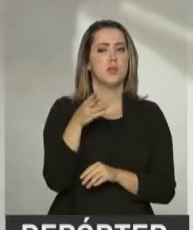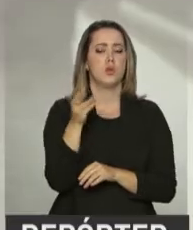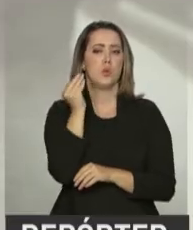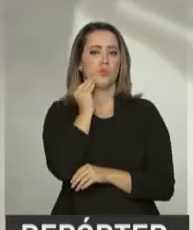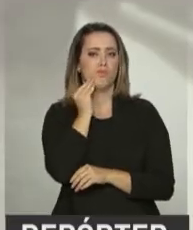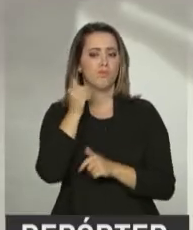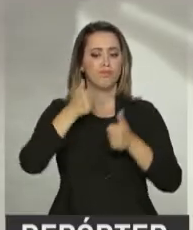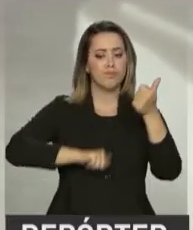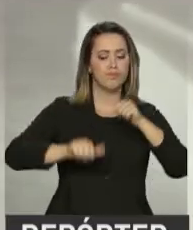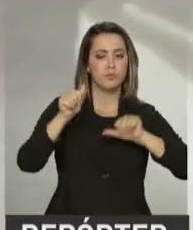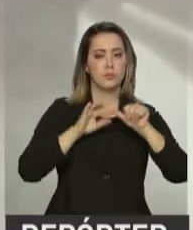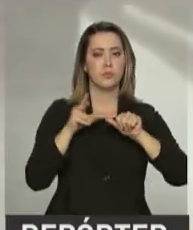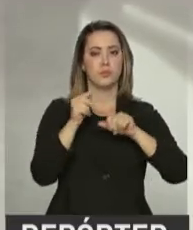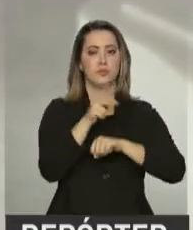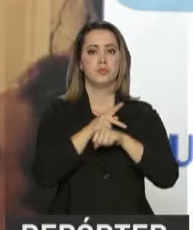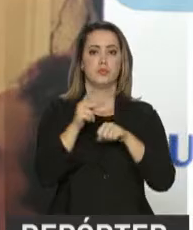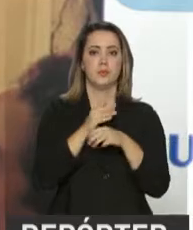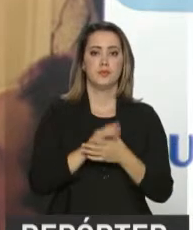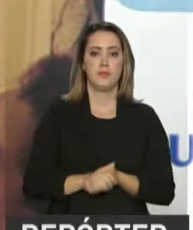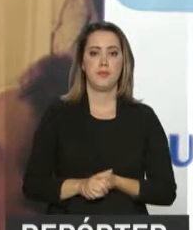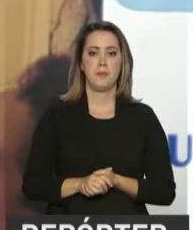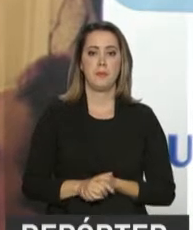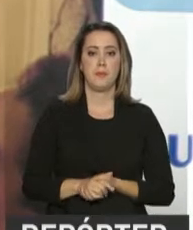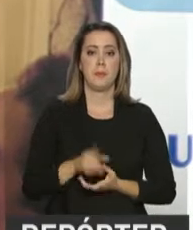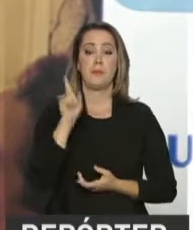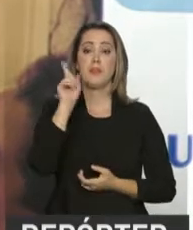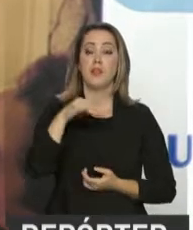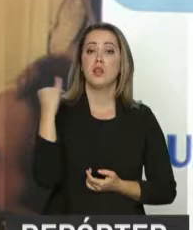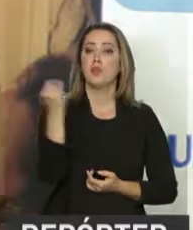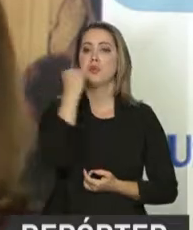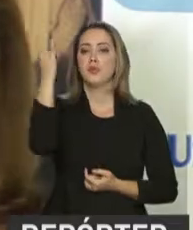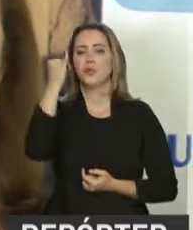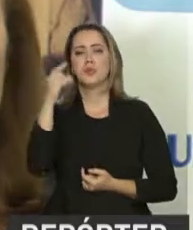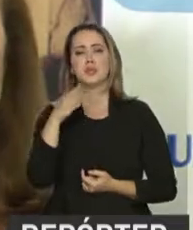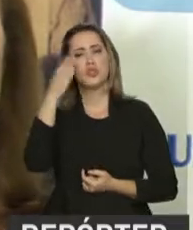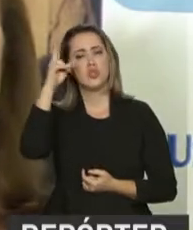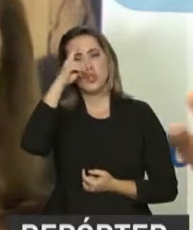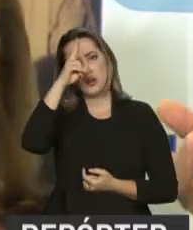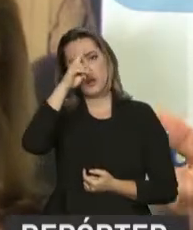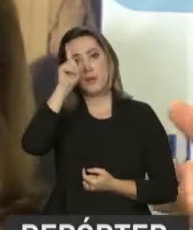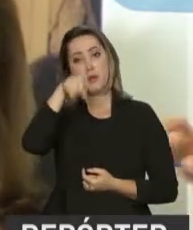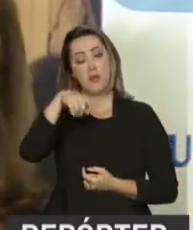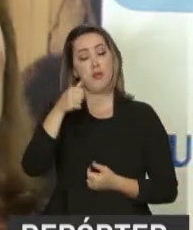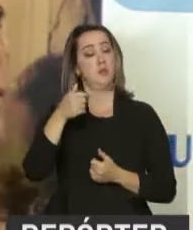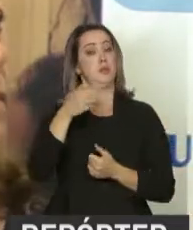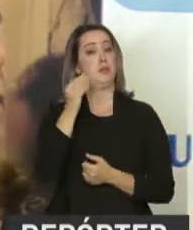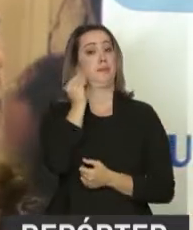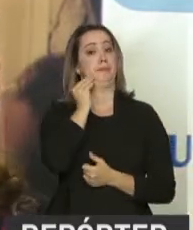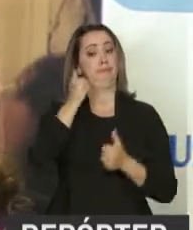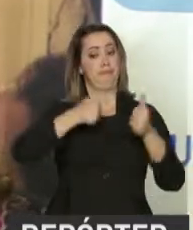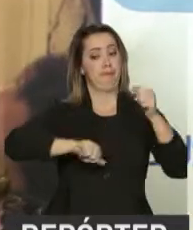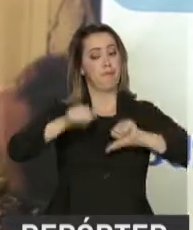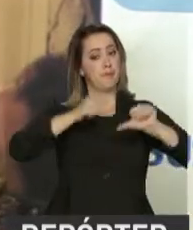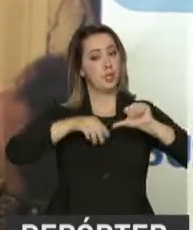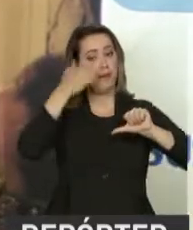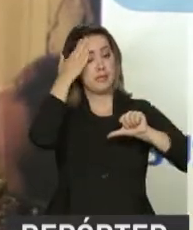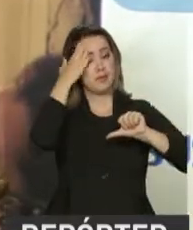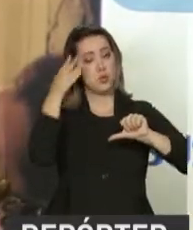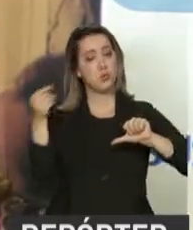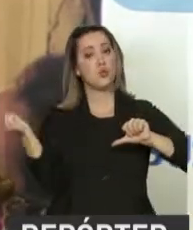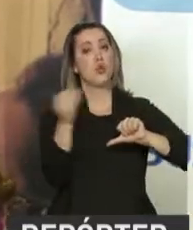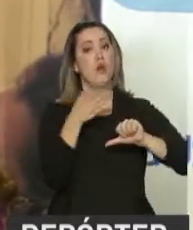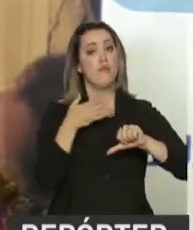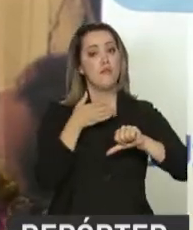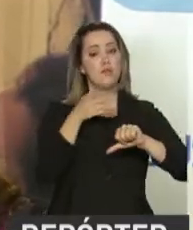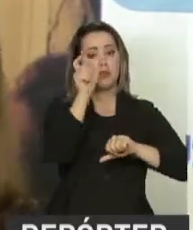testes distribuídos em todo o país. O importante é lembrar que a testagem vai identificar novas pessoas que entrarão no tratamento